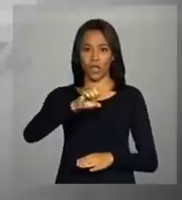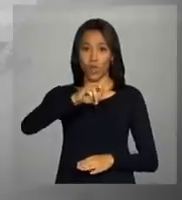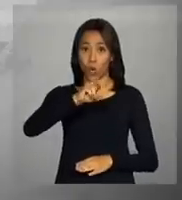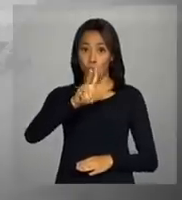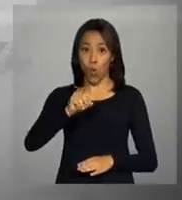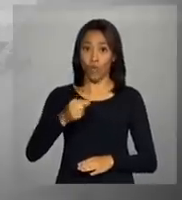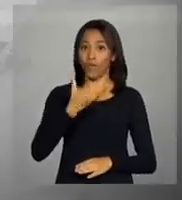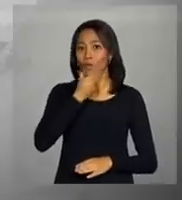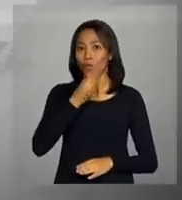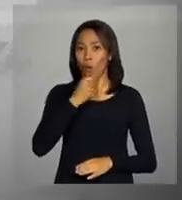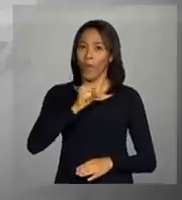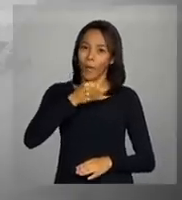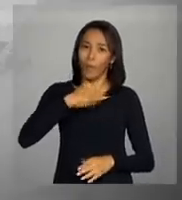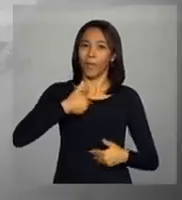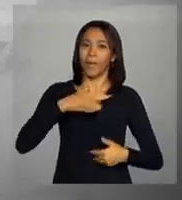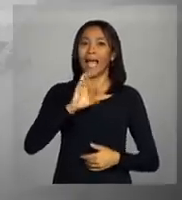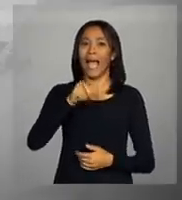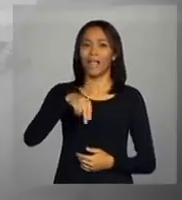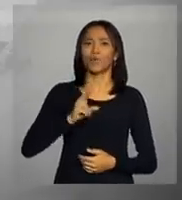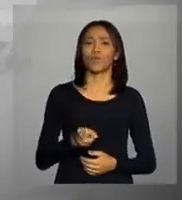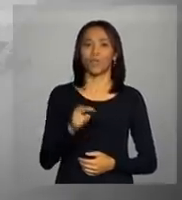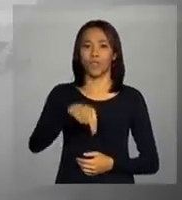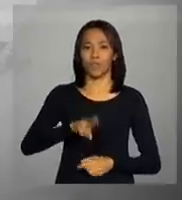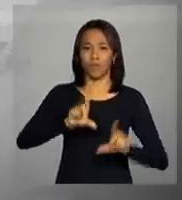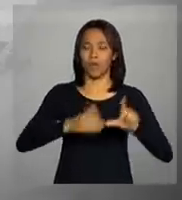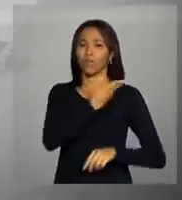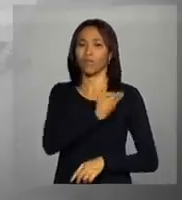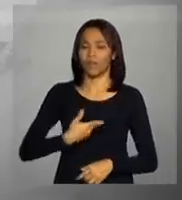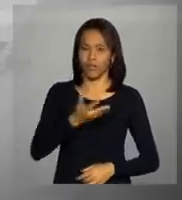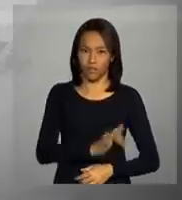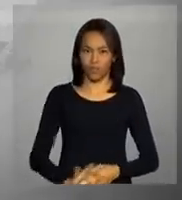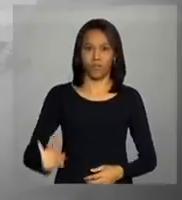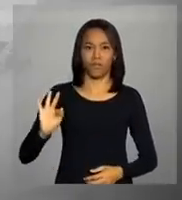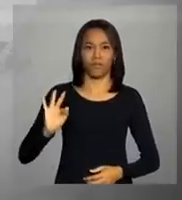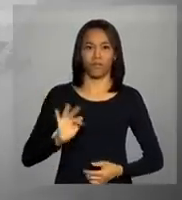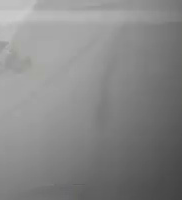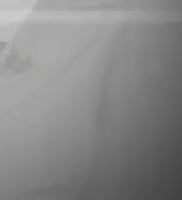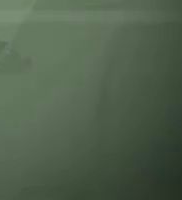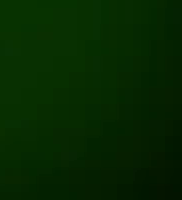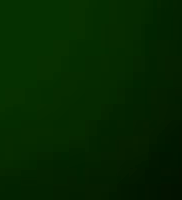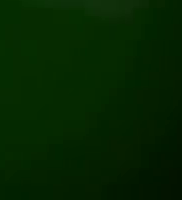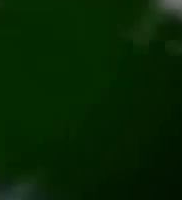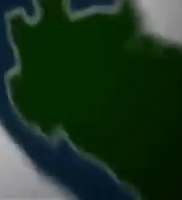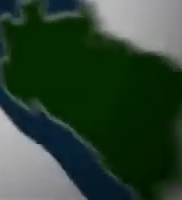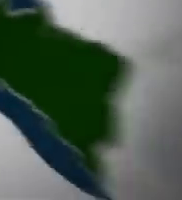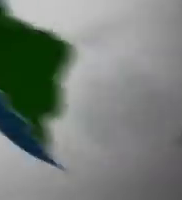do músico Carlinhos Brown. Continue na NBR, a TV do Governo Federal.